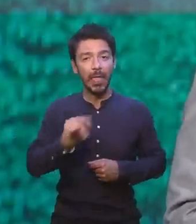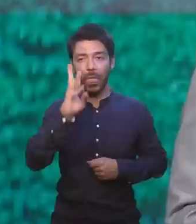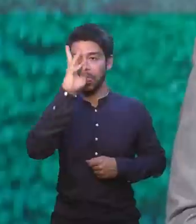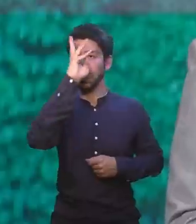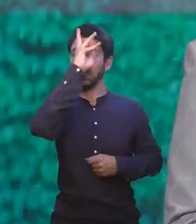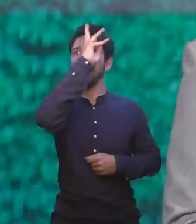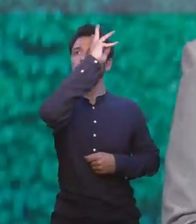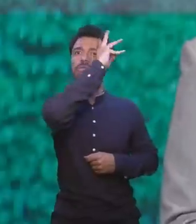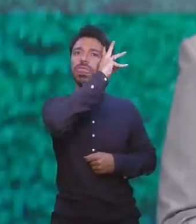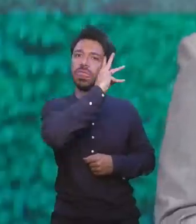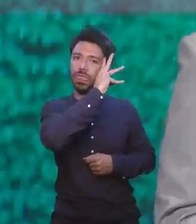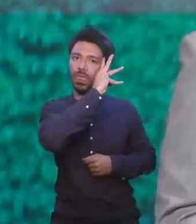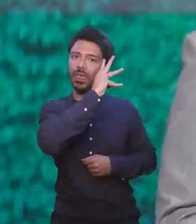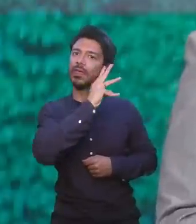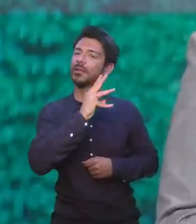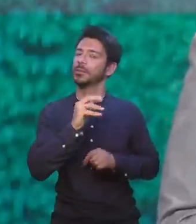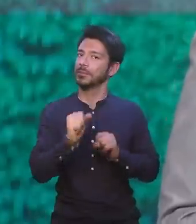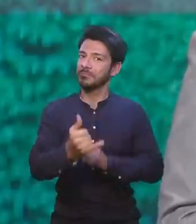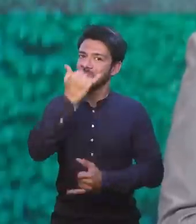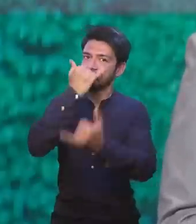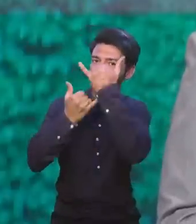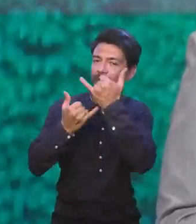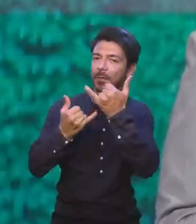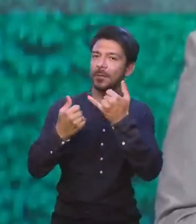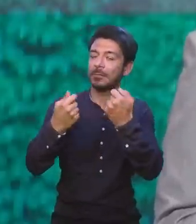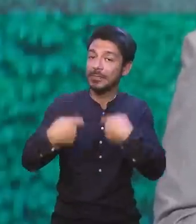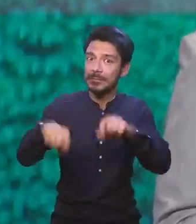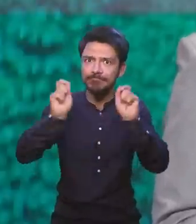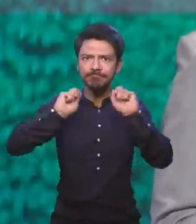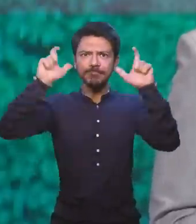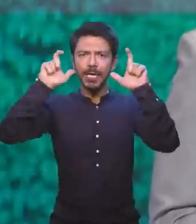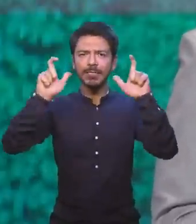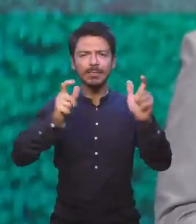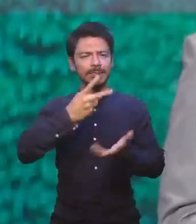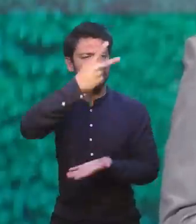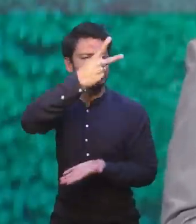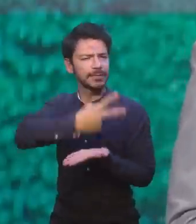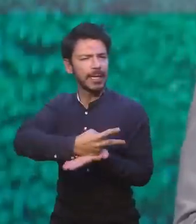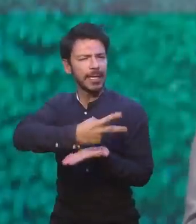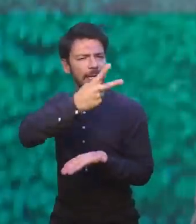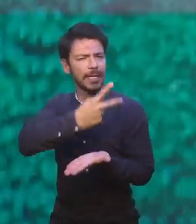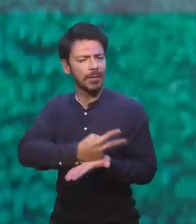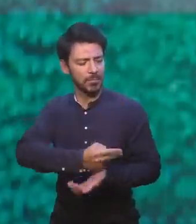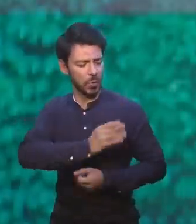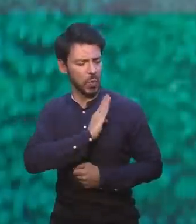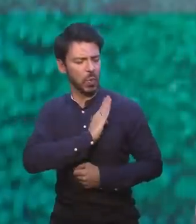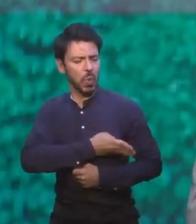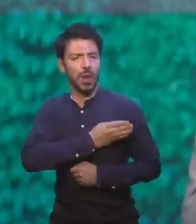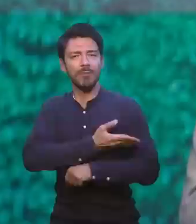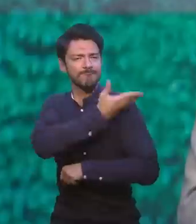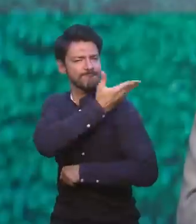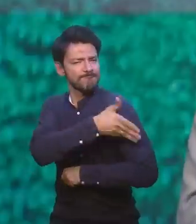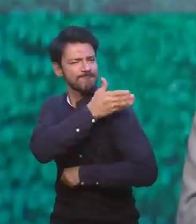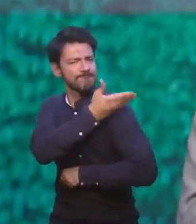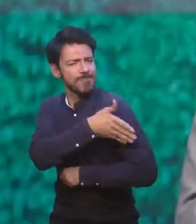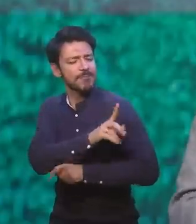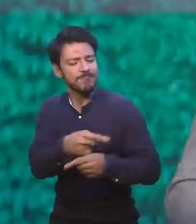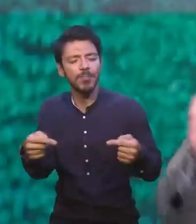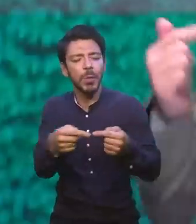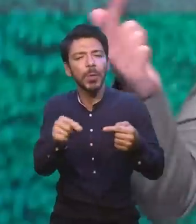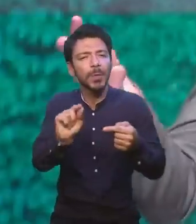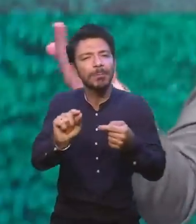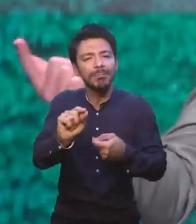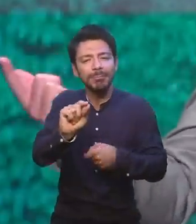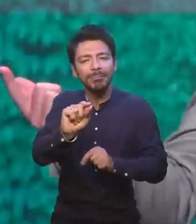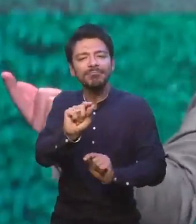cuidados contínuos. Imunizar o coração é eleger cuidados contínuos. Em